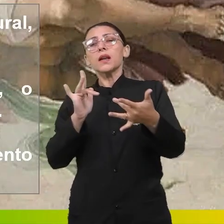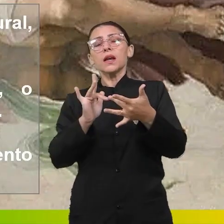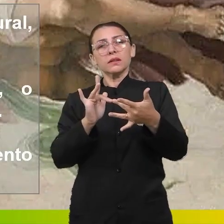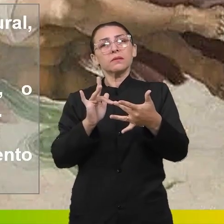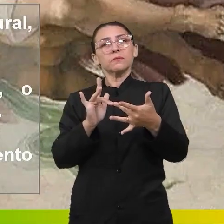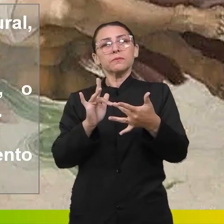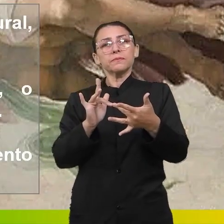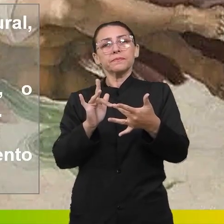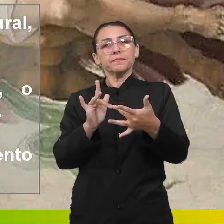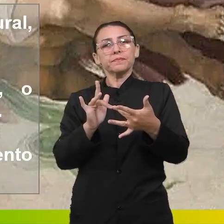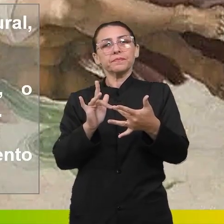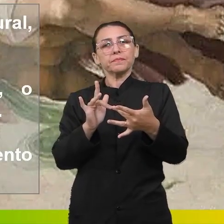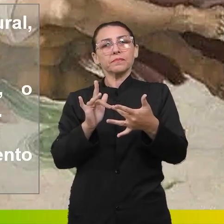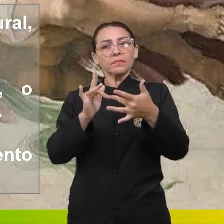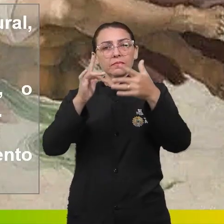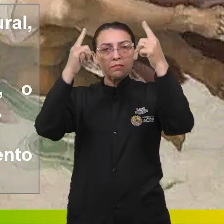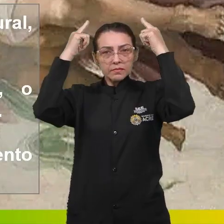professor?